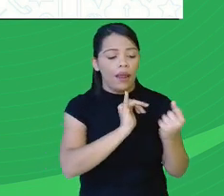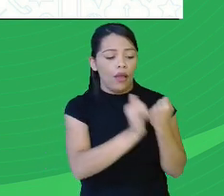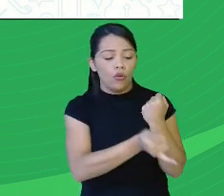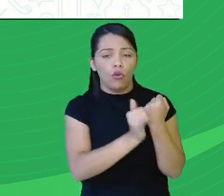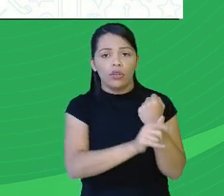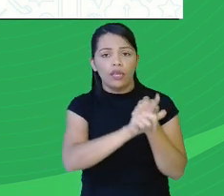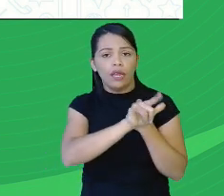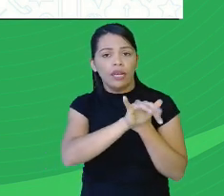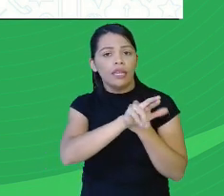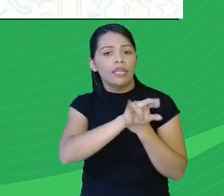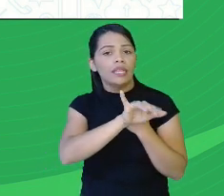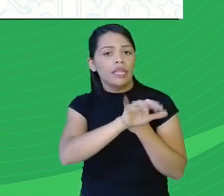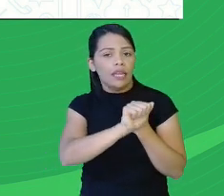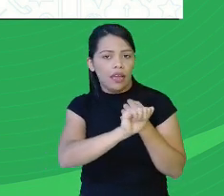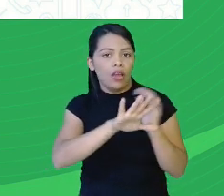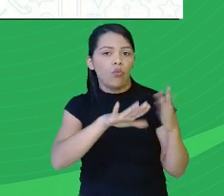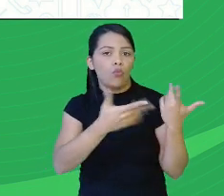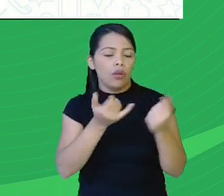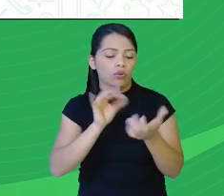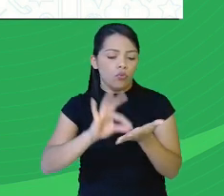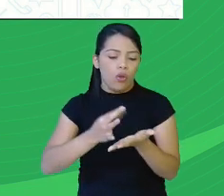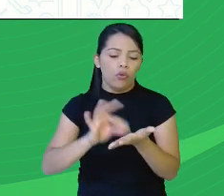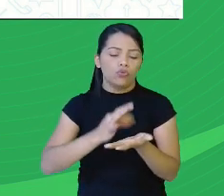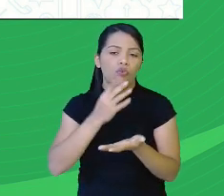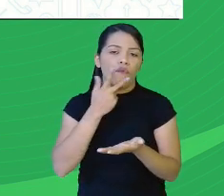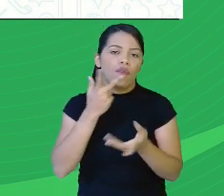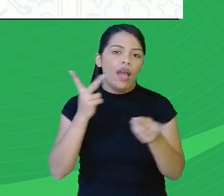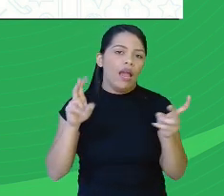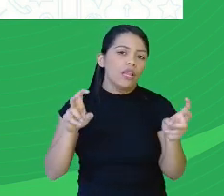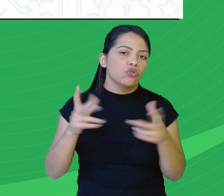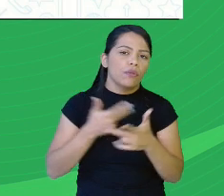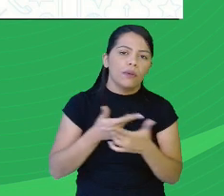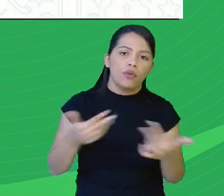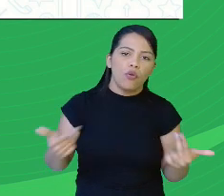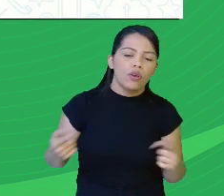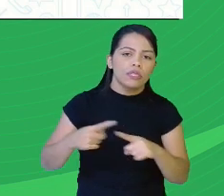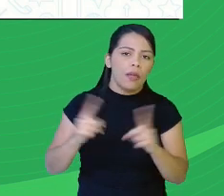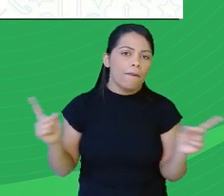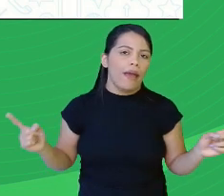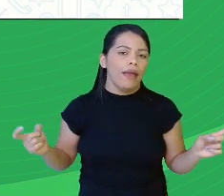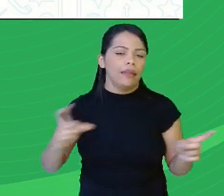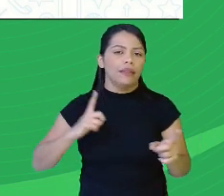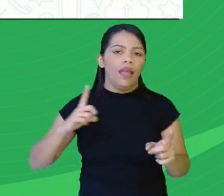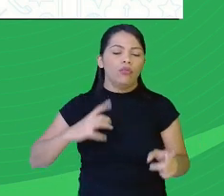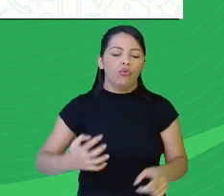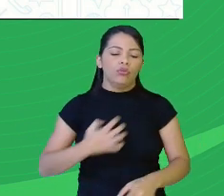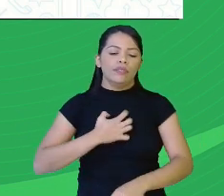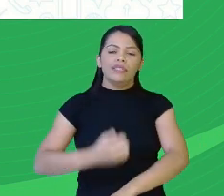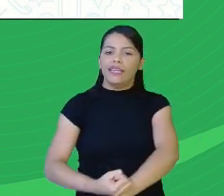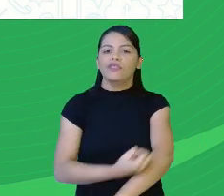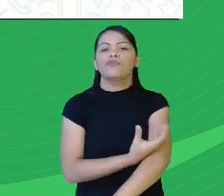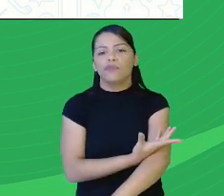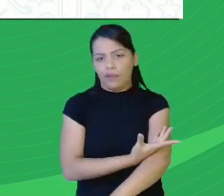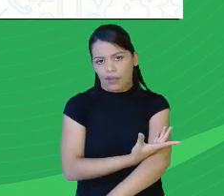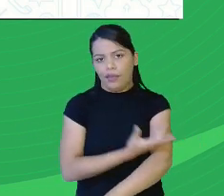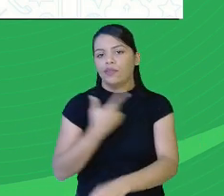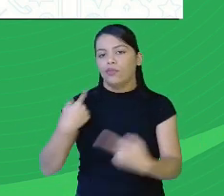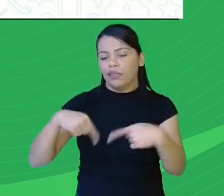relata com nostalgia e sentimentalismo. Tá certo? Então, provavelmente, são fatos que já aconteceram há um certo tempo e ele está